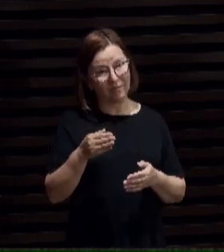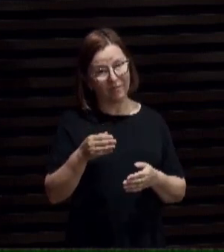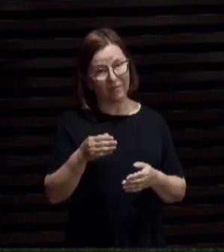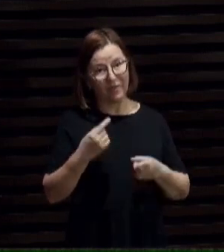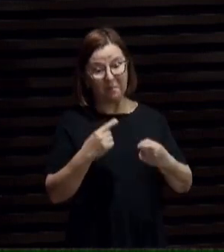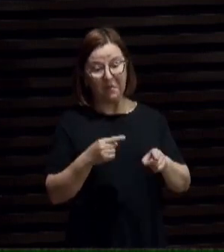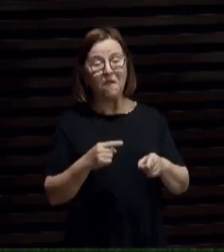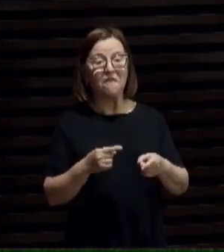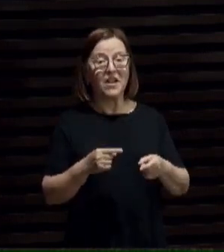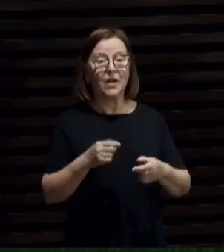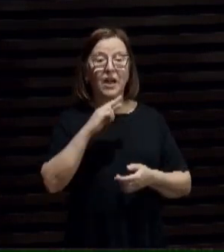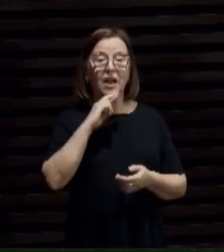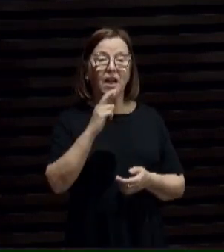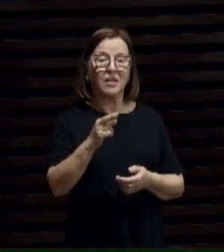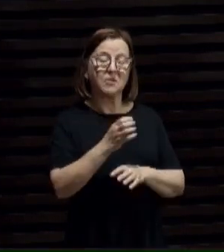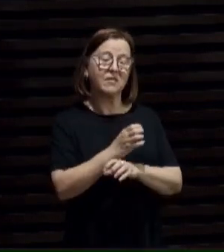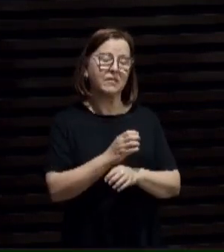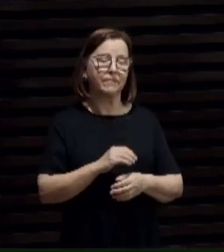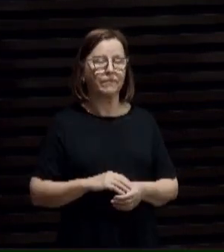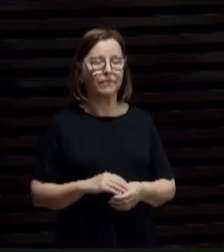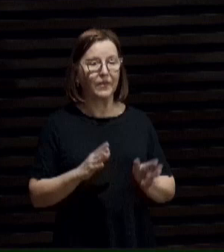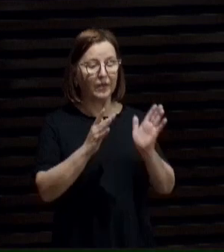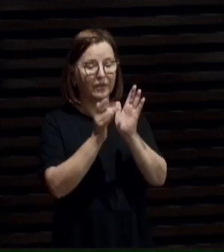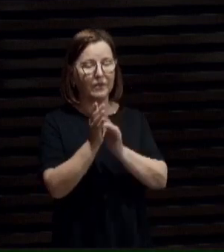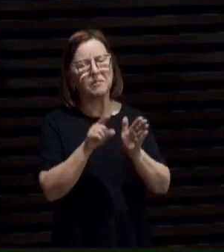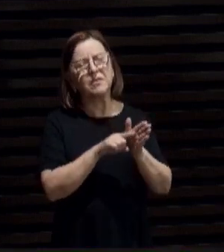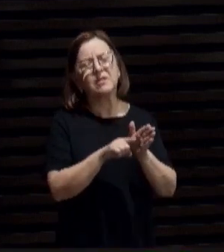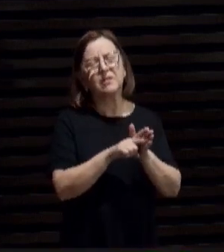O que ele diz? Perguntou-lhe Jesus: